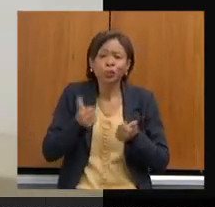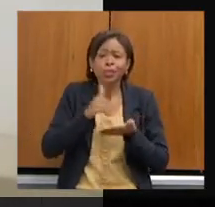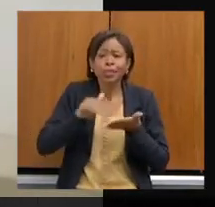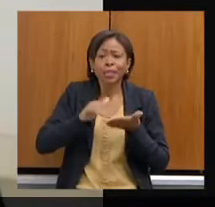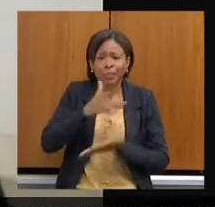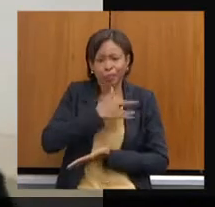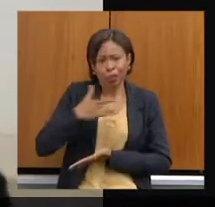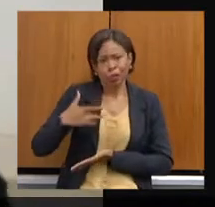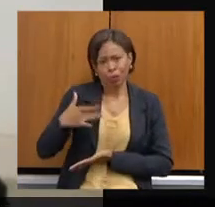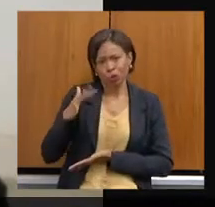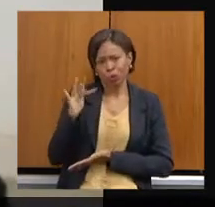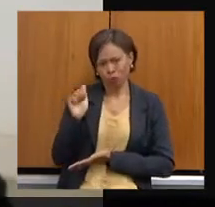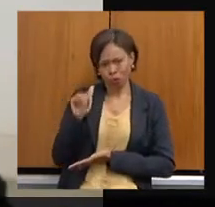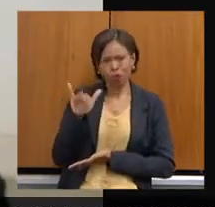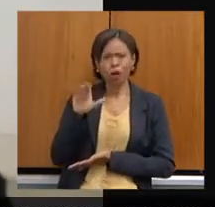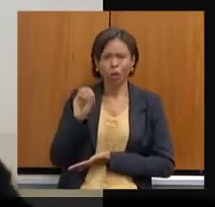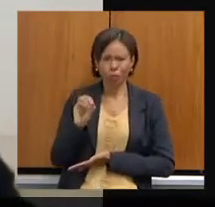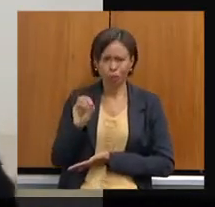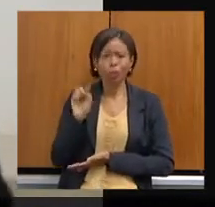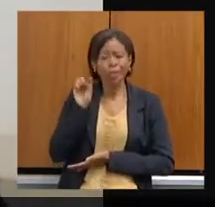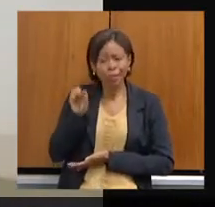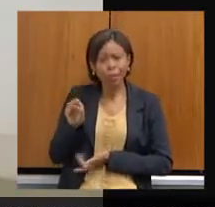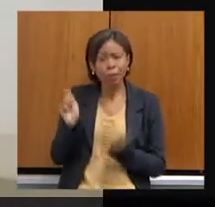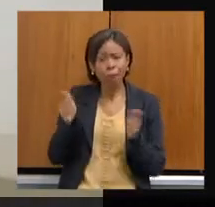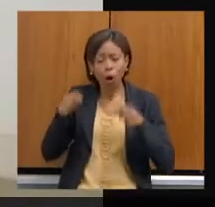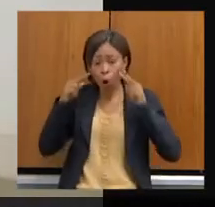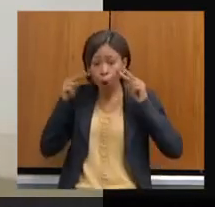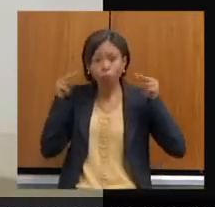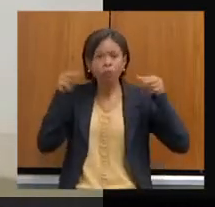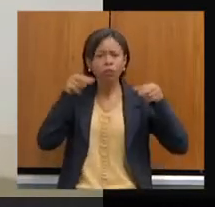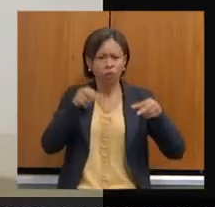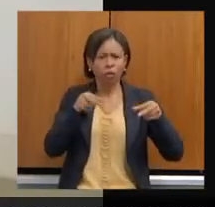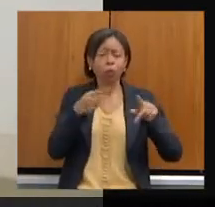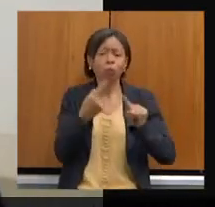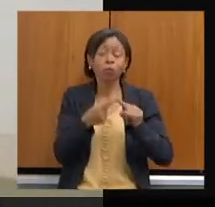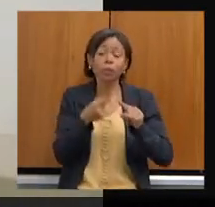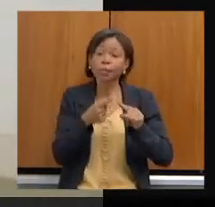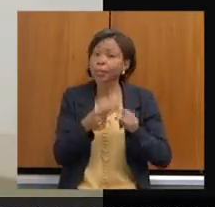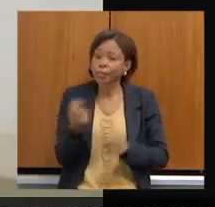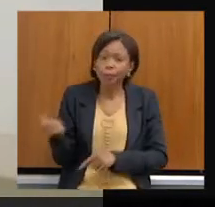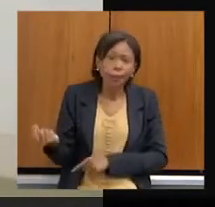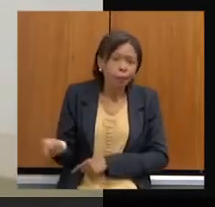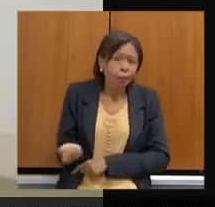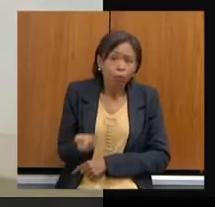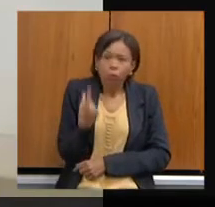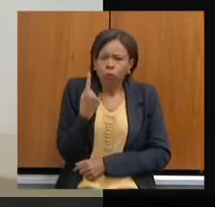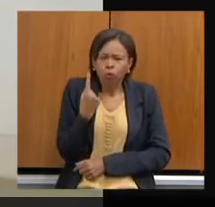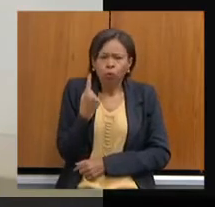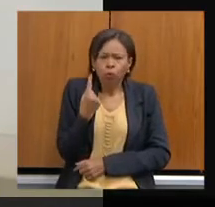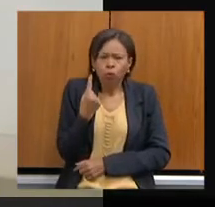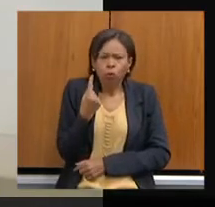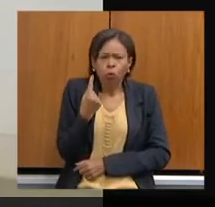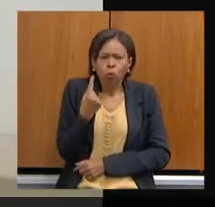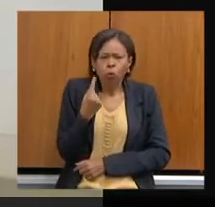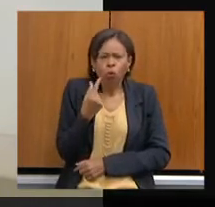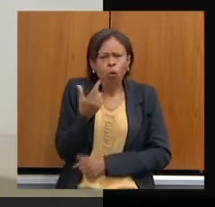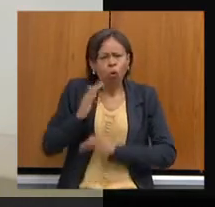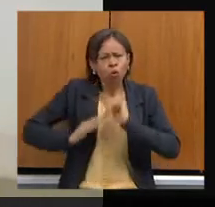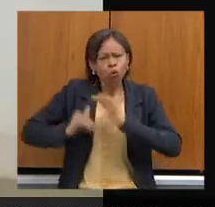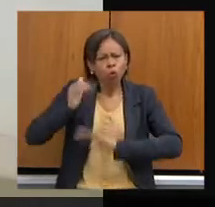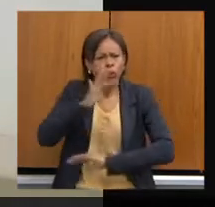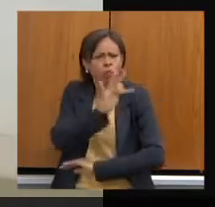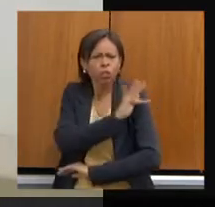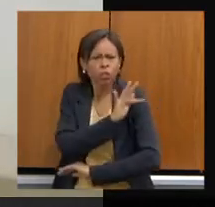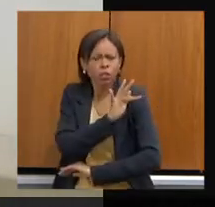para que olhe é um absurdo e os nossos fiscais agropecuários os nossos